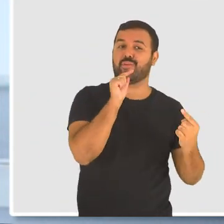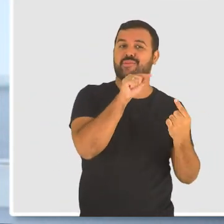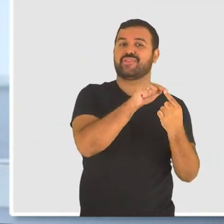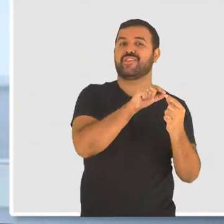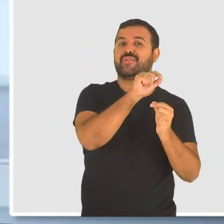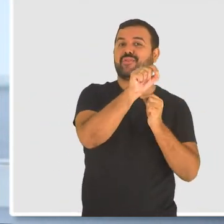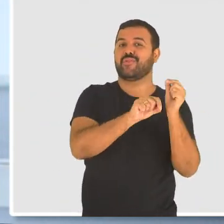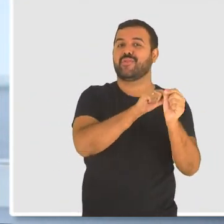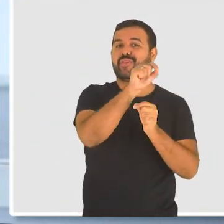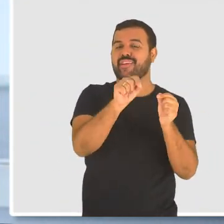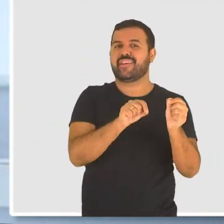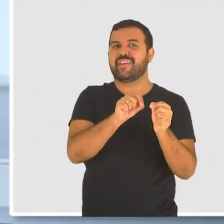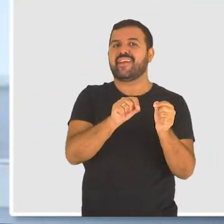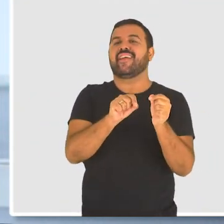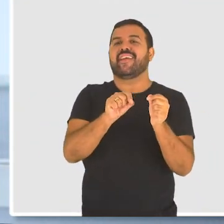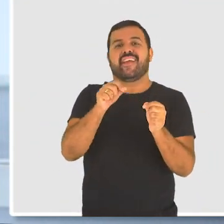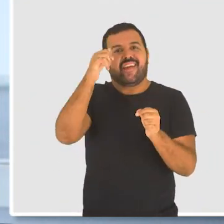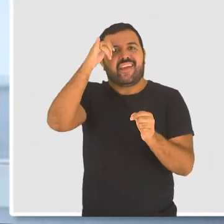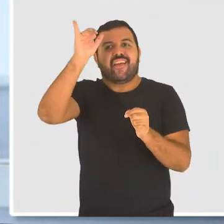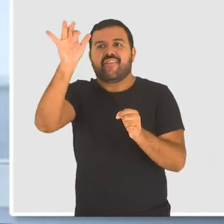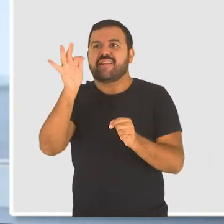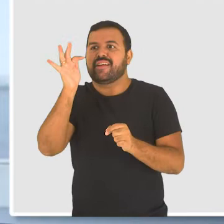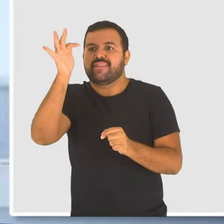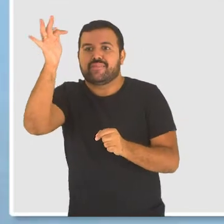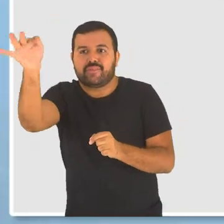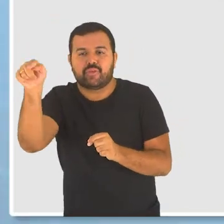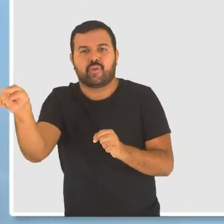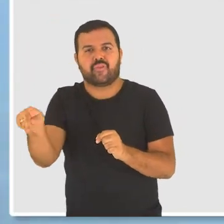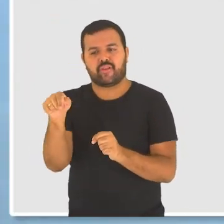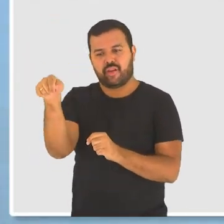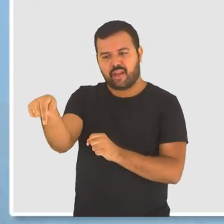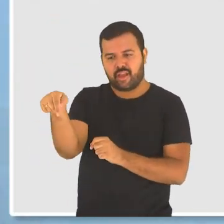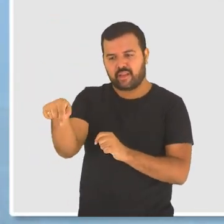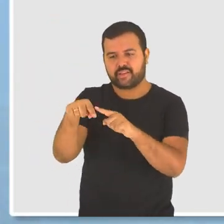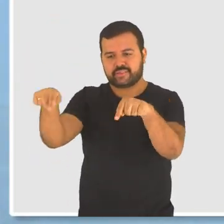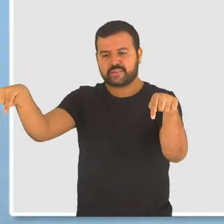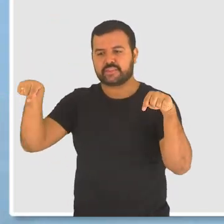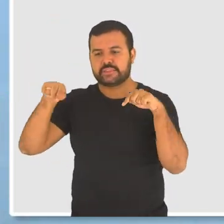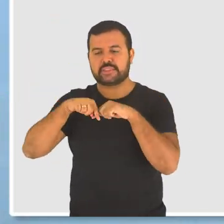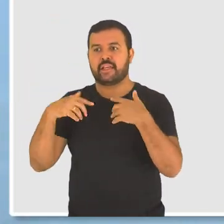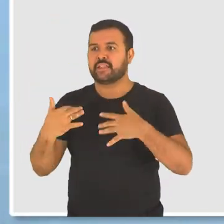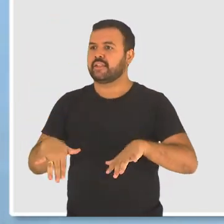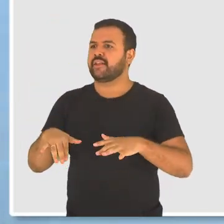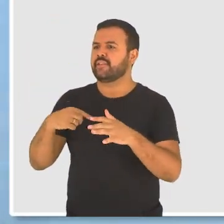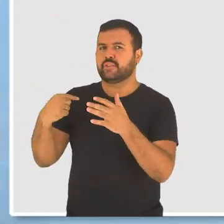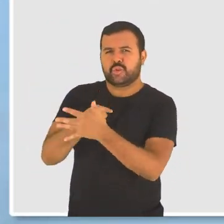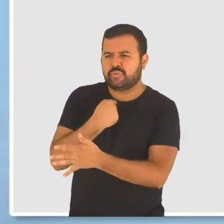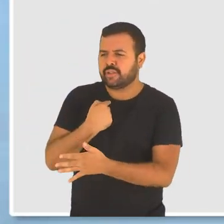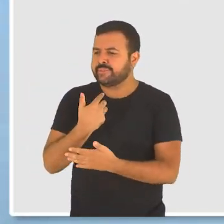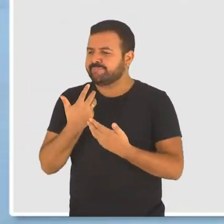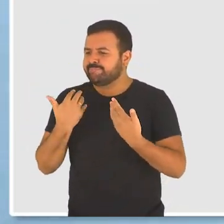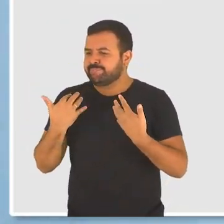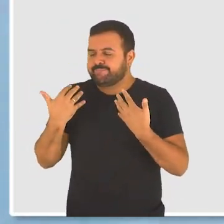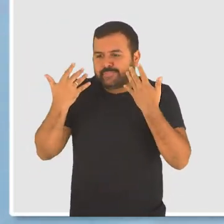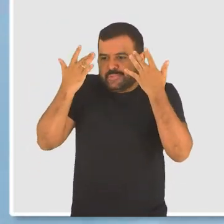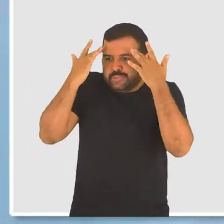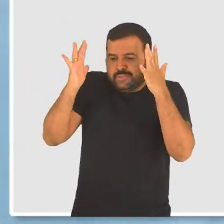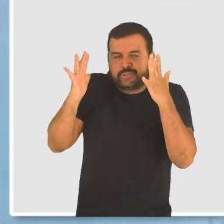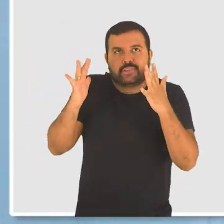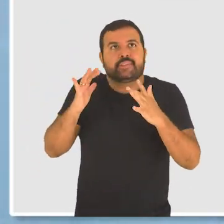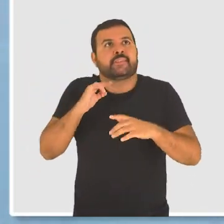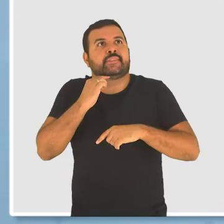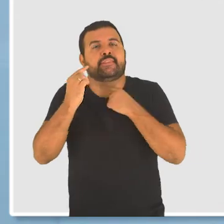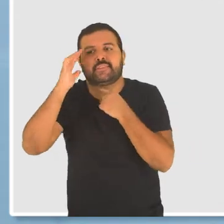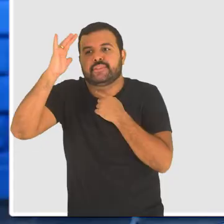busca minimizar o caráter de imprevisibilidade e de insegurança que o professor sente ao ministrar